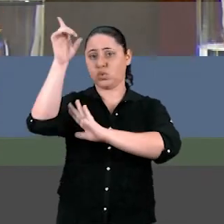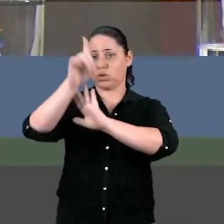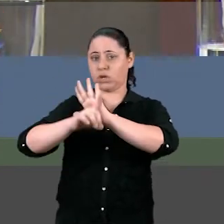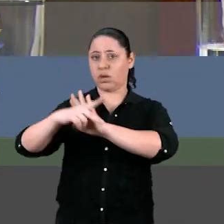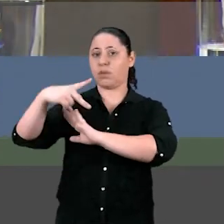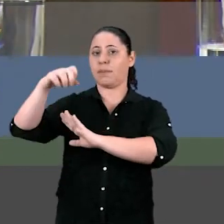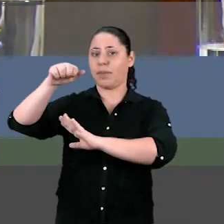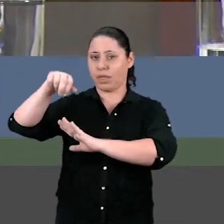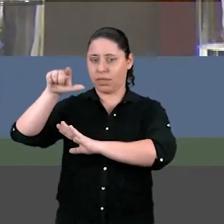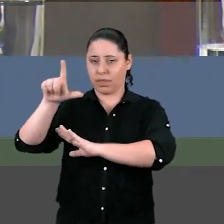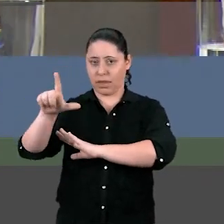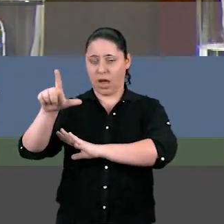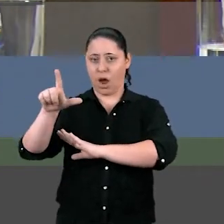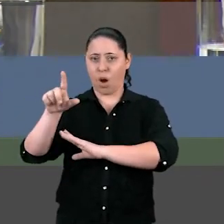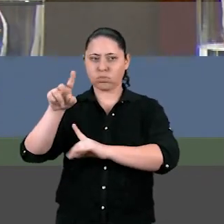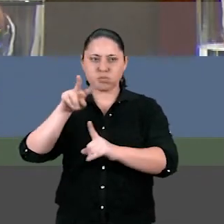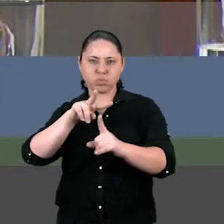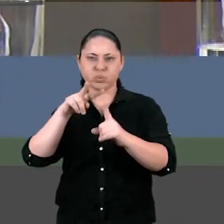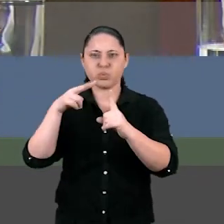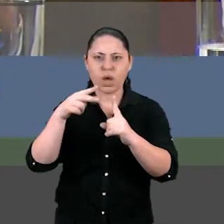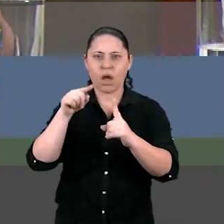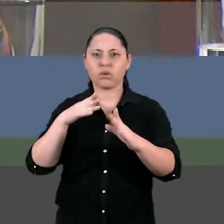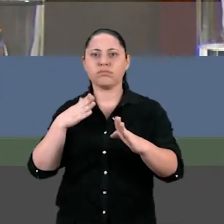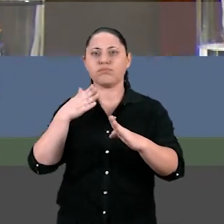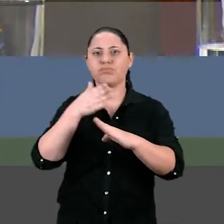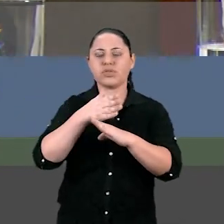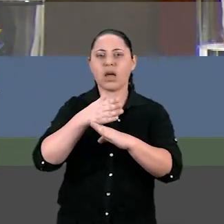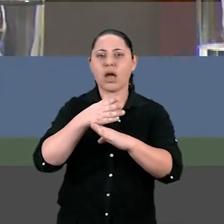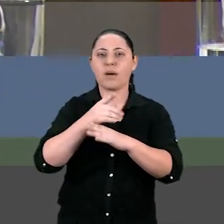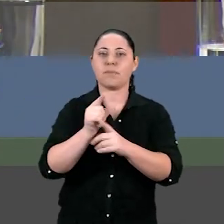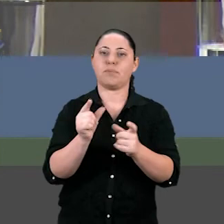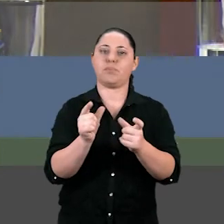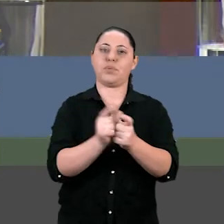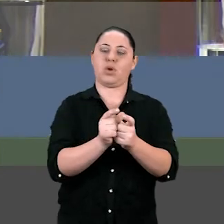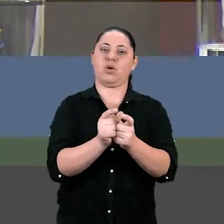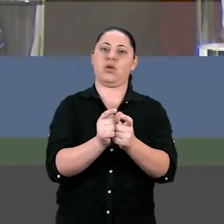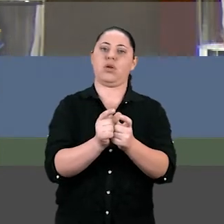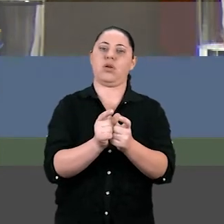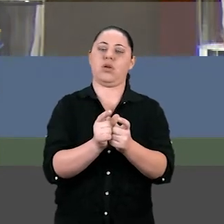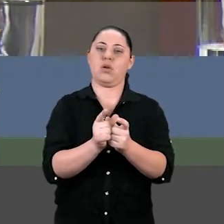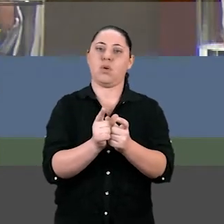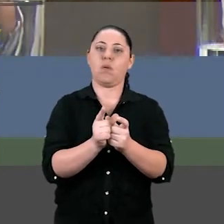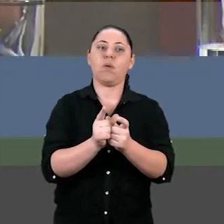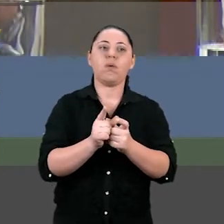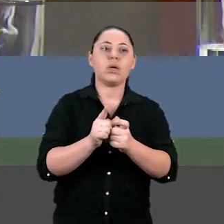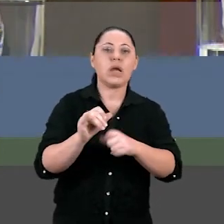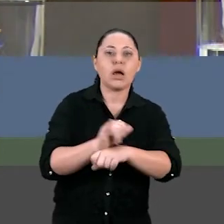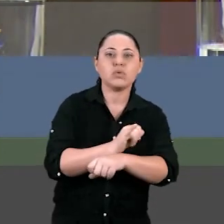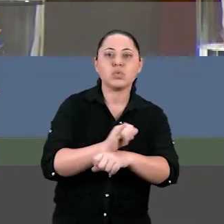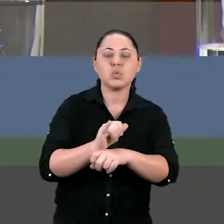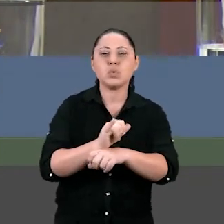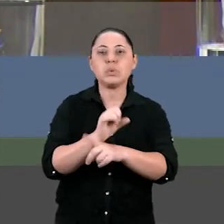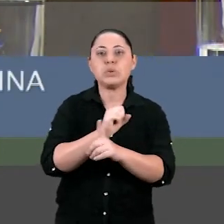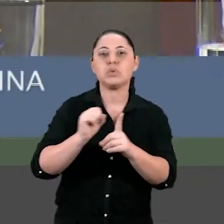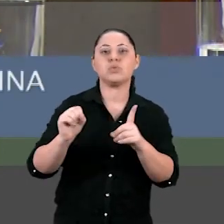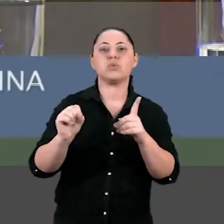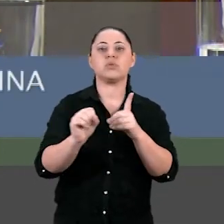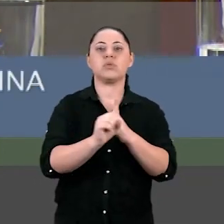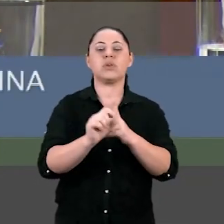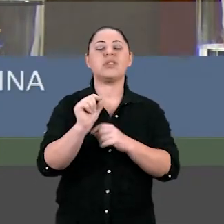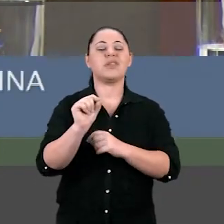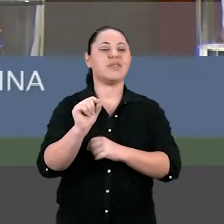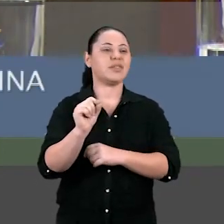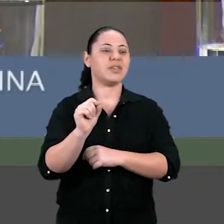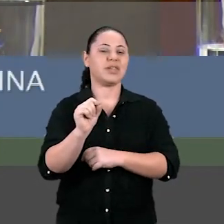direito penal, com aquela perspectiva de intervenção mínima e para assuntos fundamentais da sociedade.